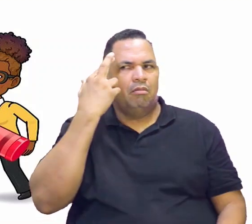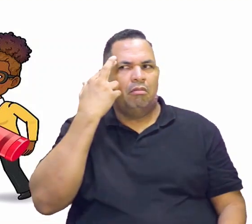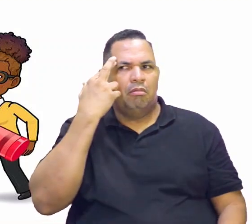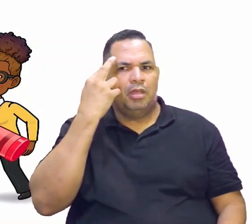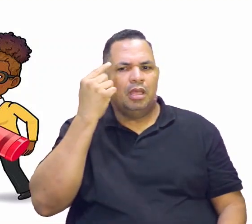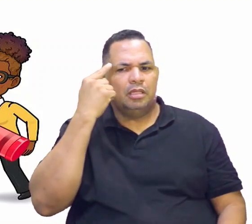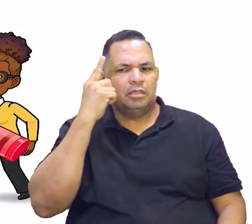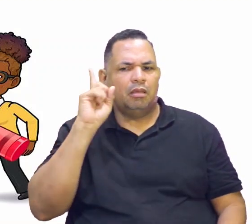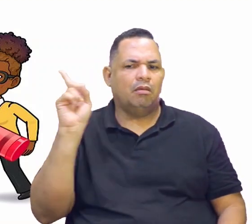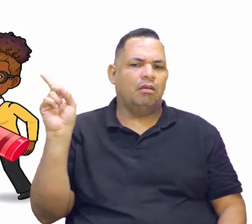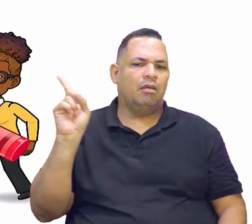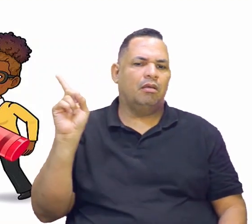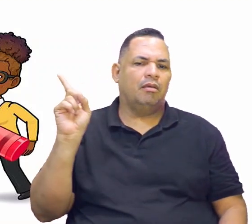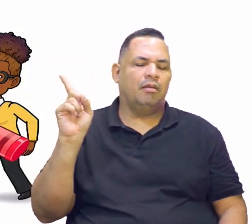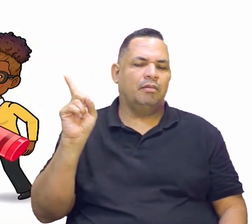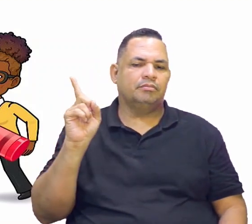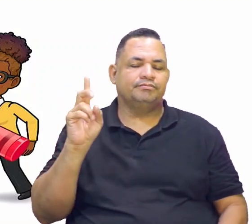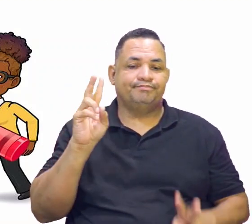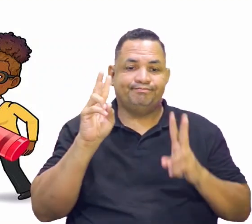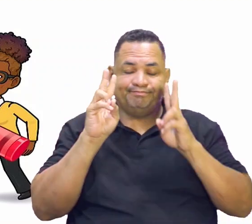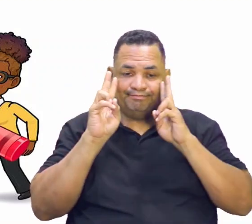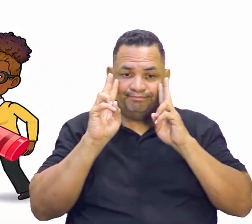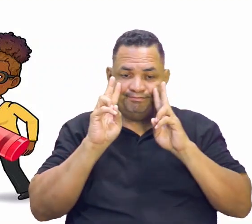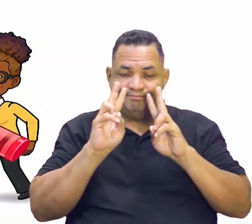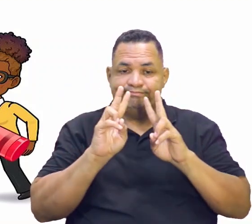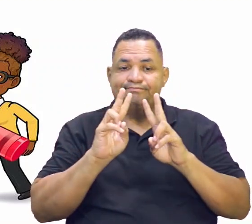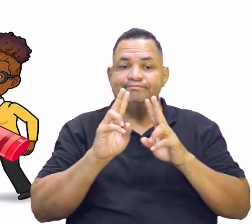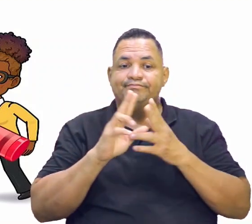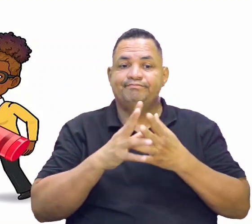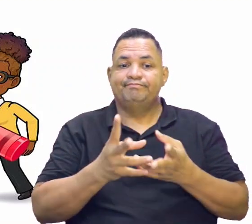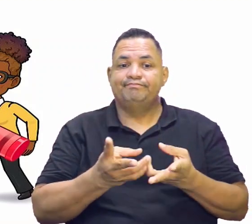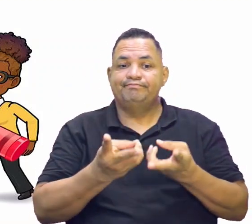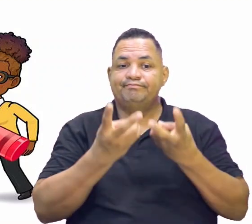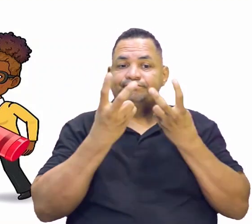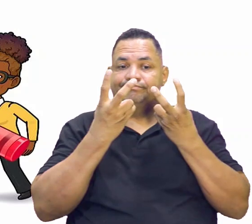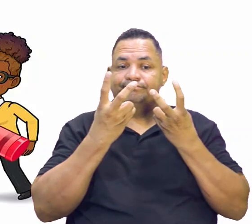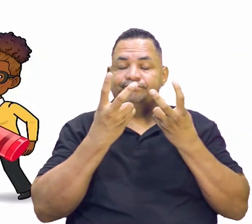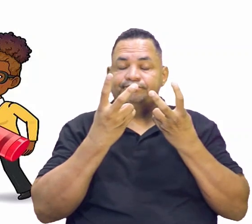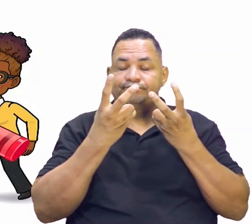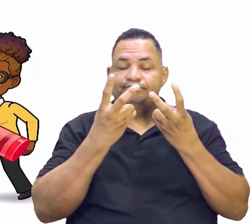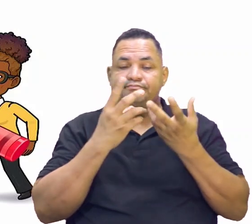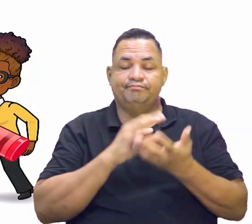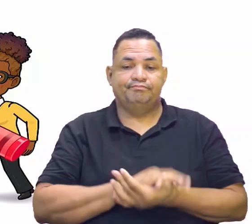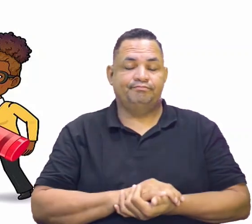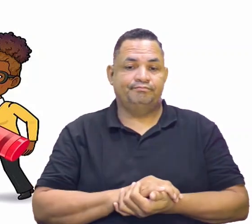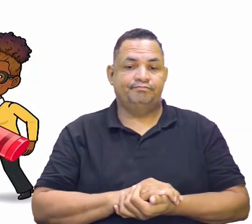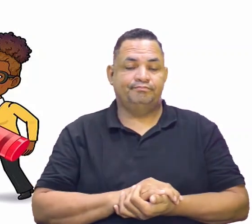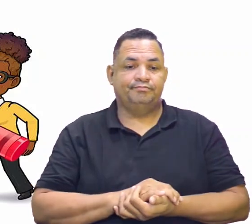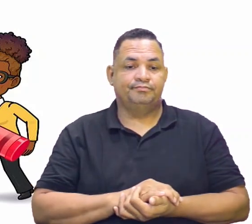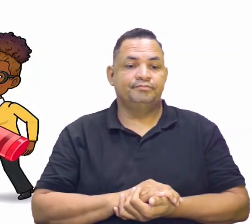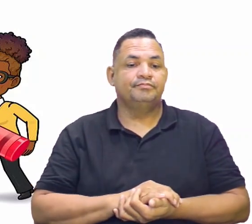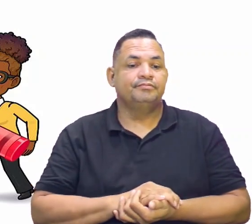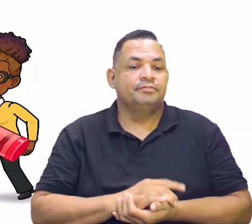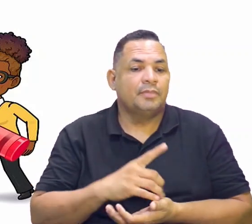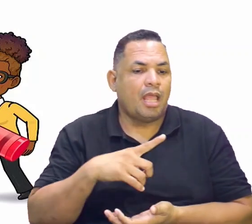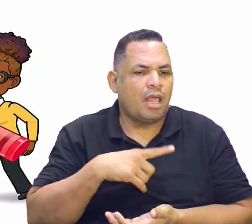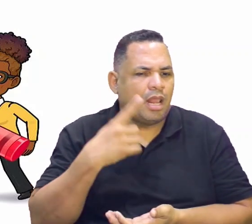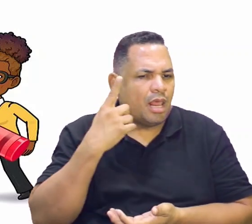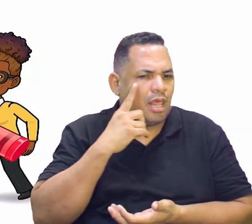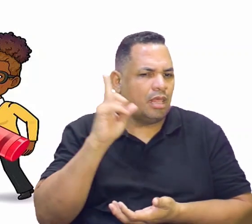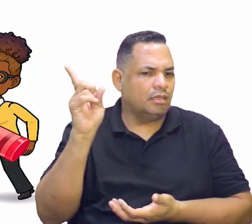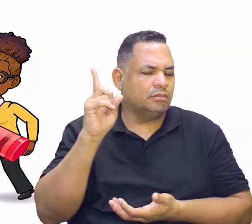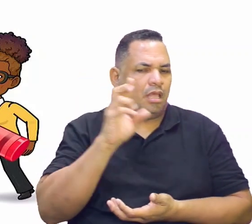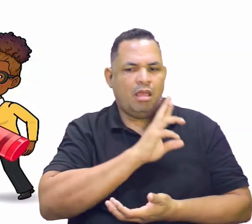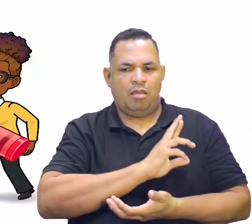reflexão. Percebem? Apreciando tudo que for ilógico e irracional. Aí ele ainda coloca mais pra gente, que